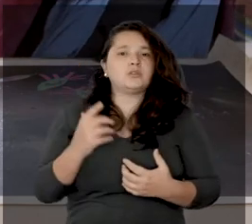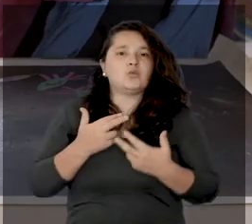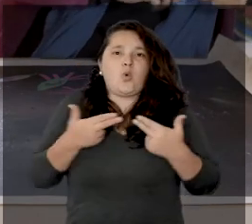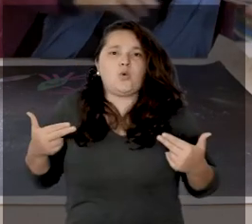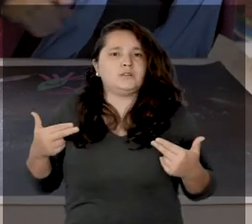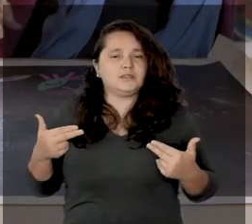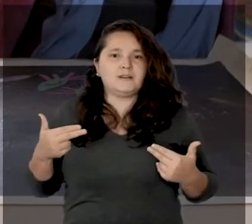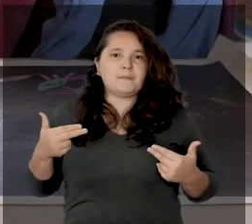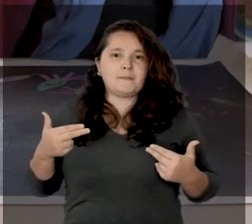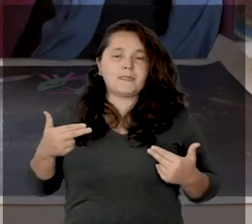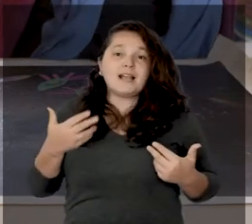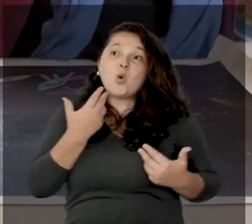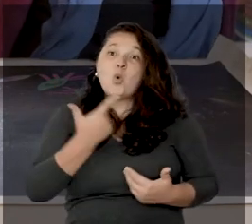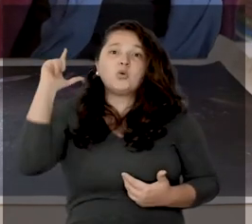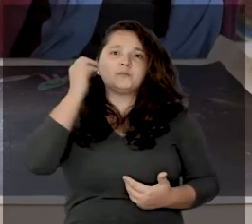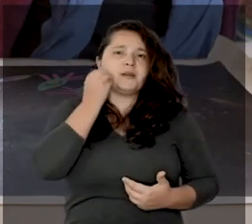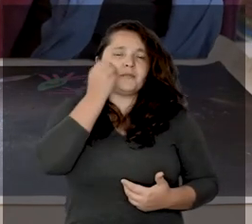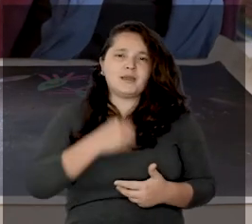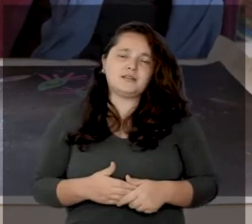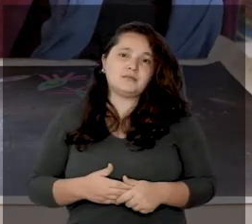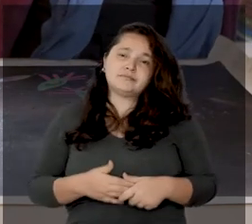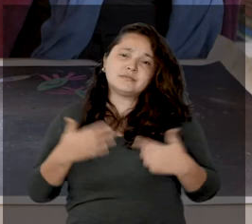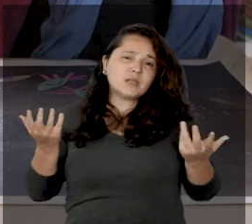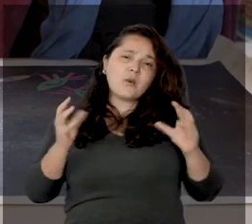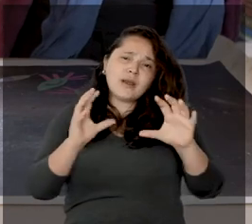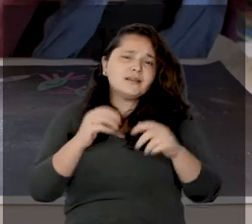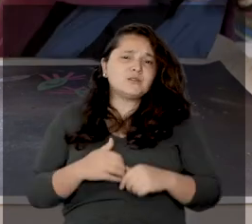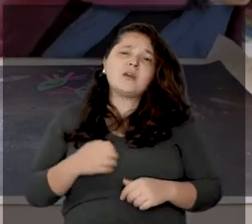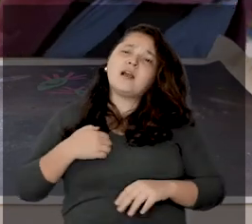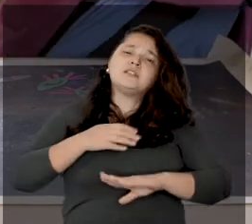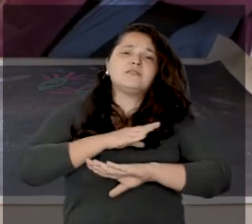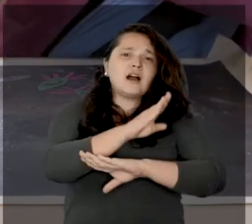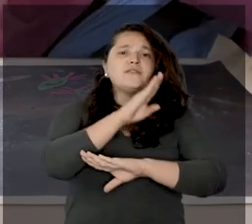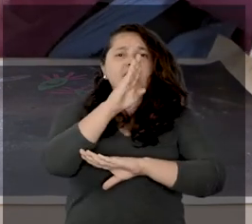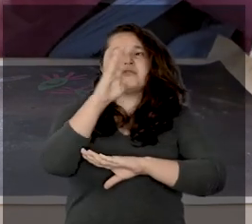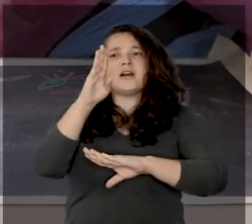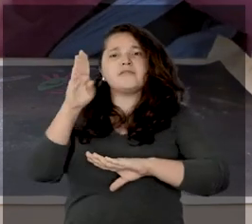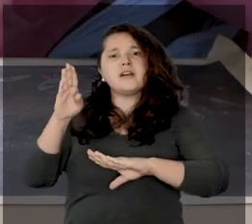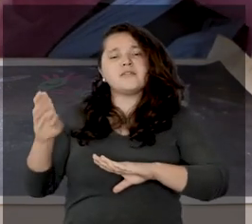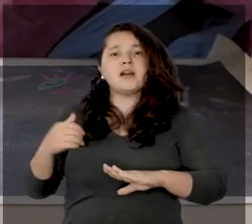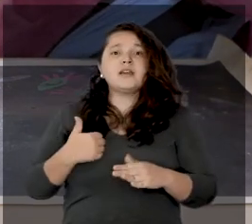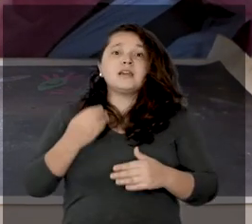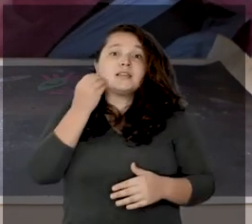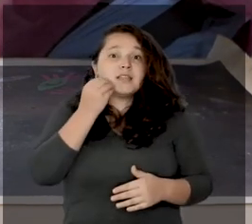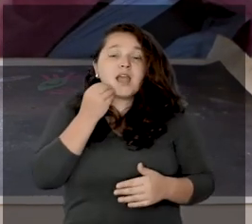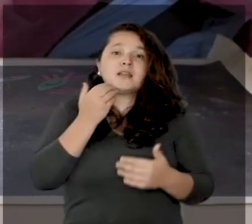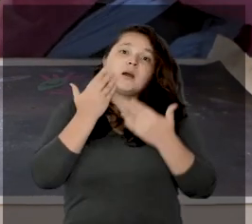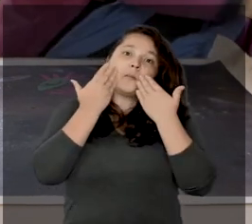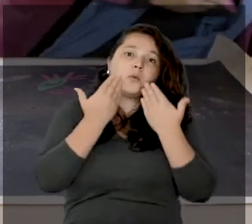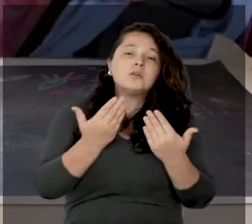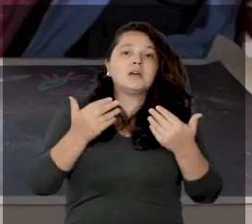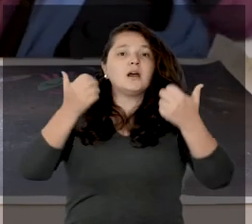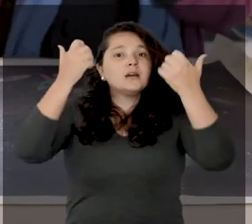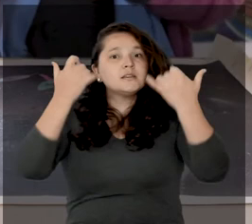coisa. E aí a gente vai, né, por esses lugares todos e tentando falar um pouco disso. E tentando chacoalhar